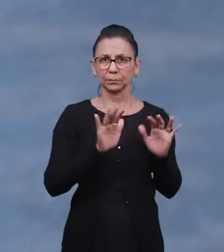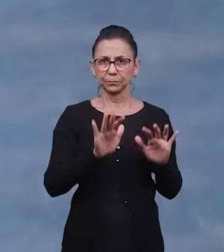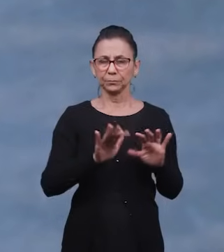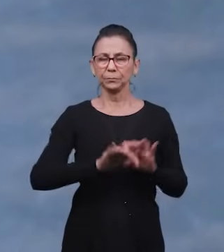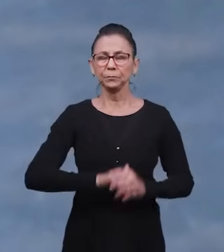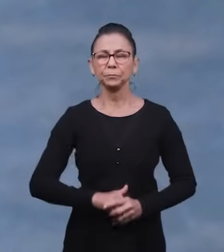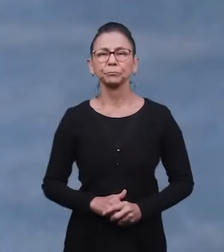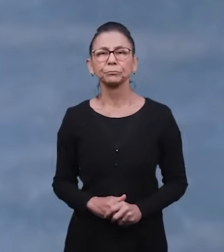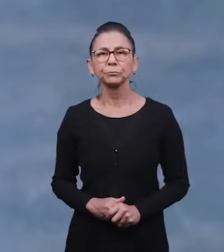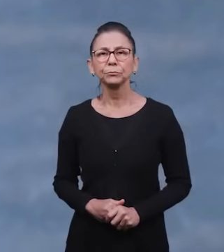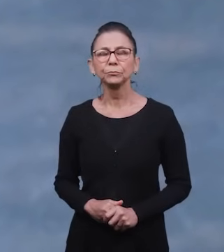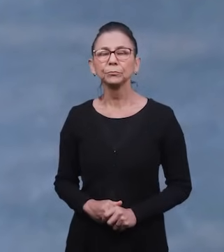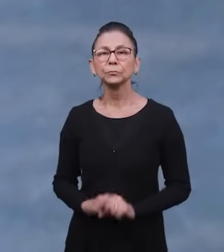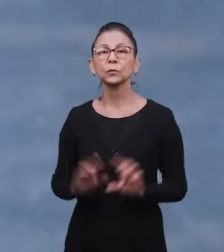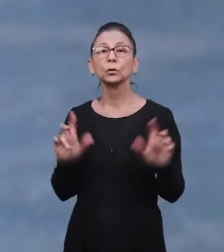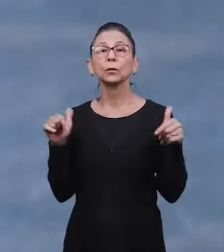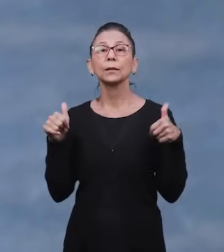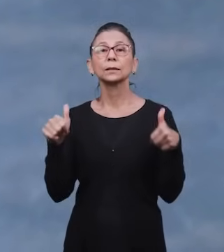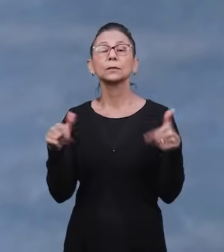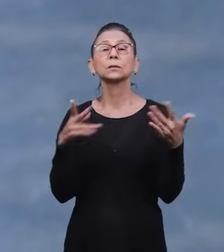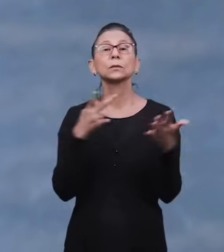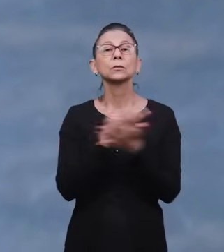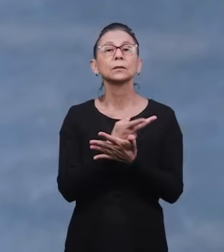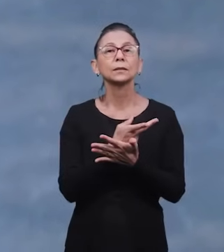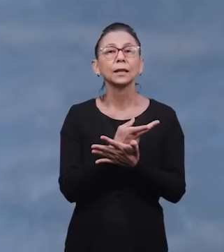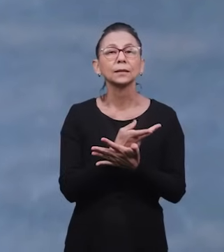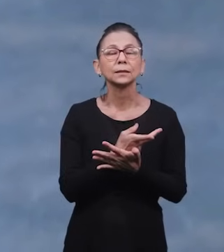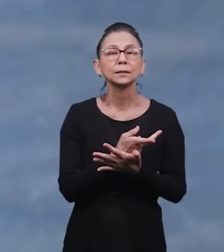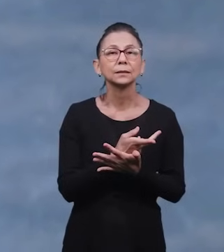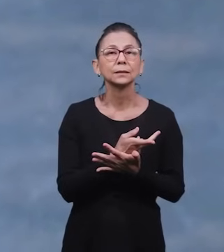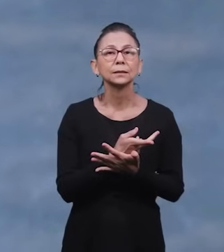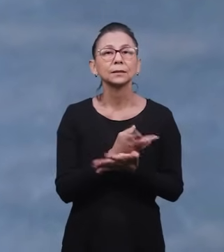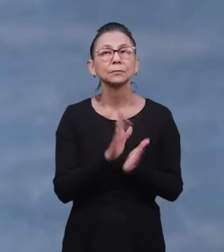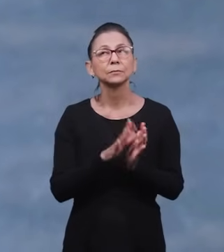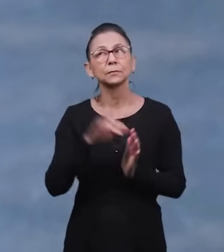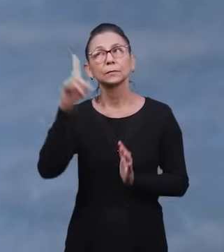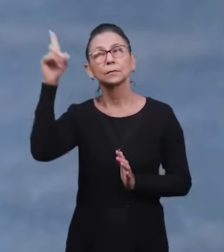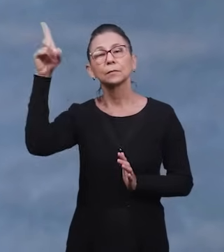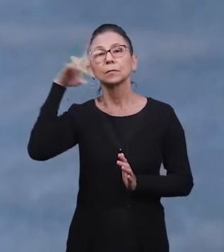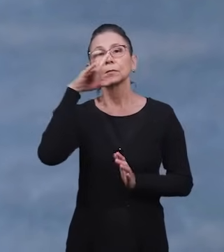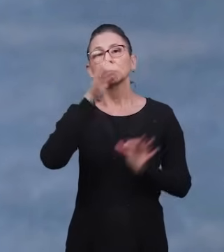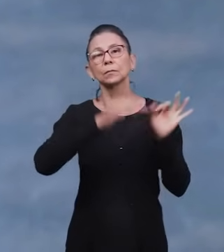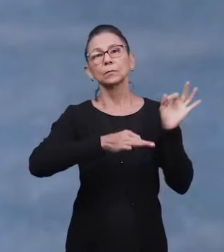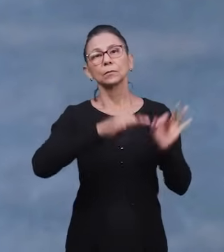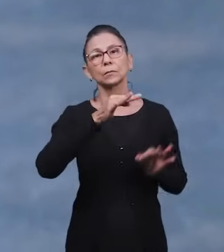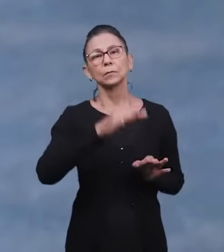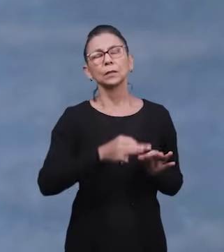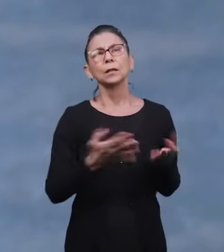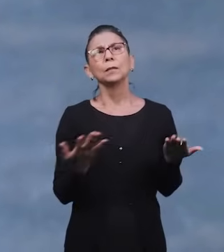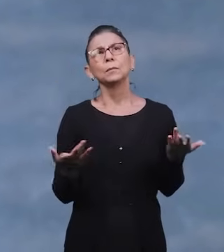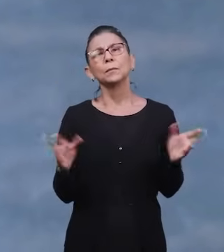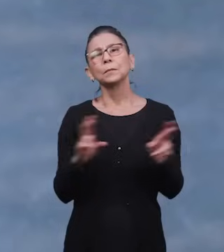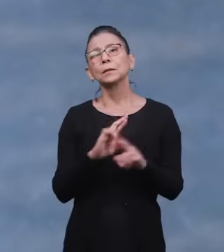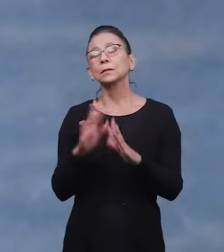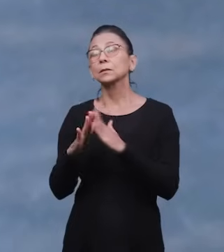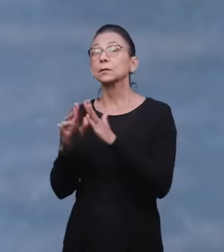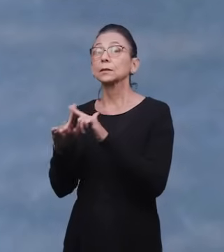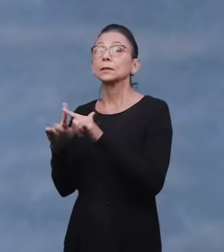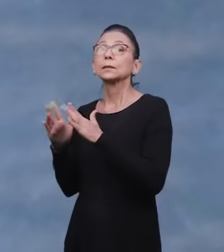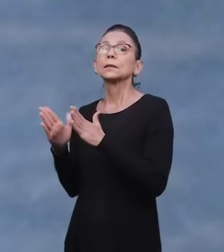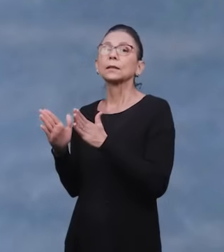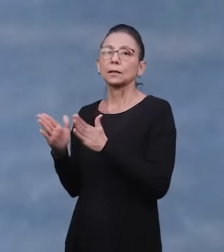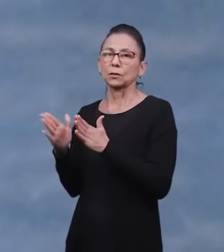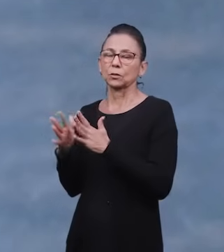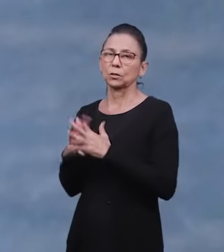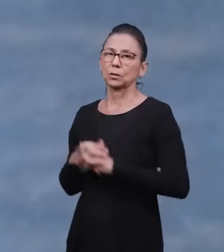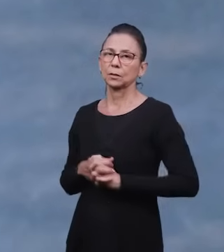tornou um apóstata. Então, para ele o efeito vai ser, ele vai tratar a Deus no juízo. Agora, em relação à igreja,